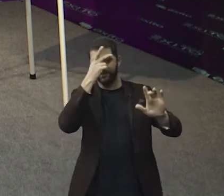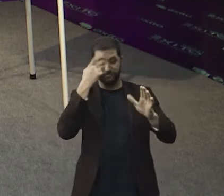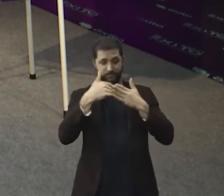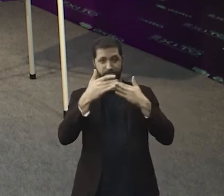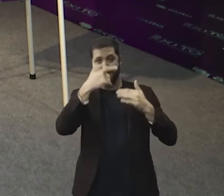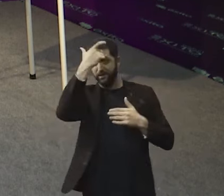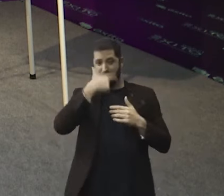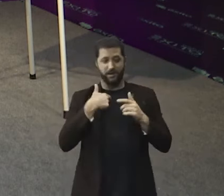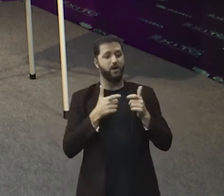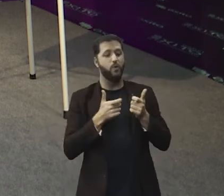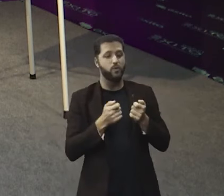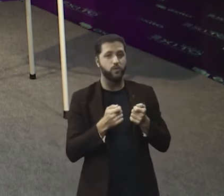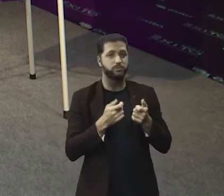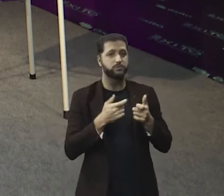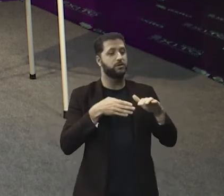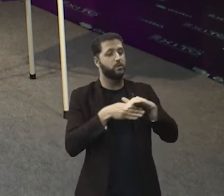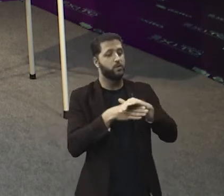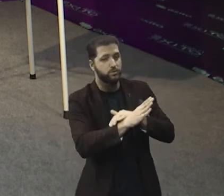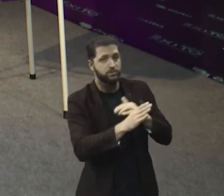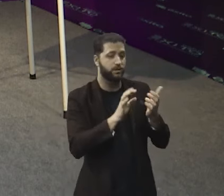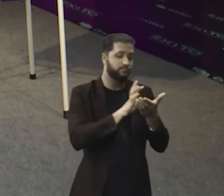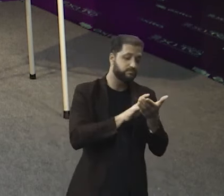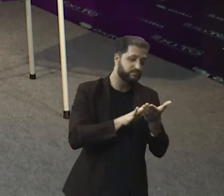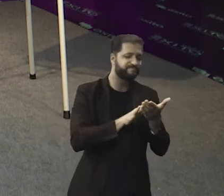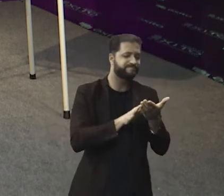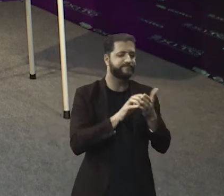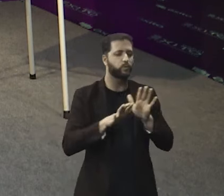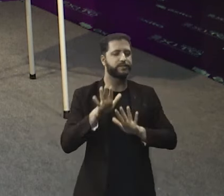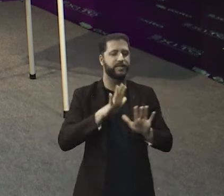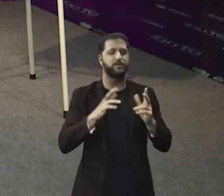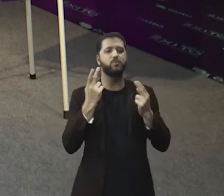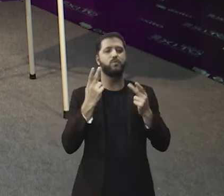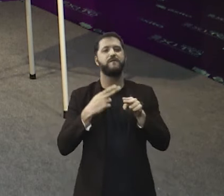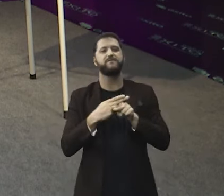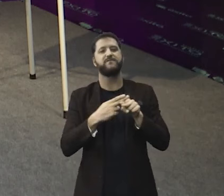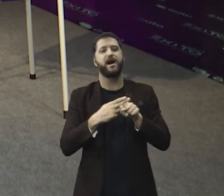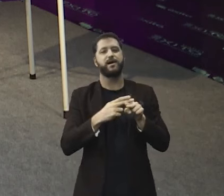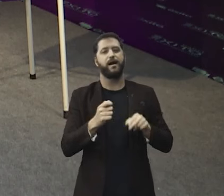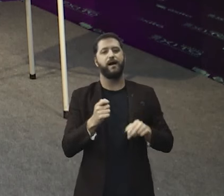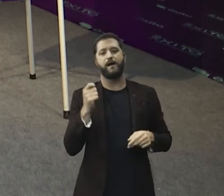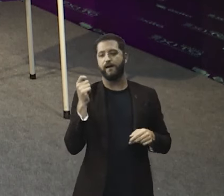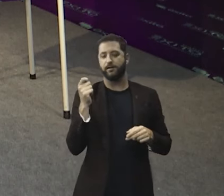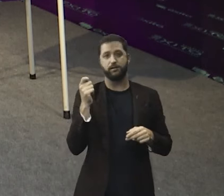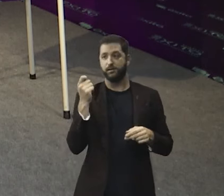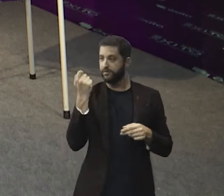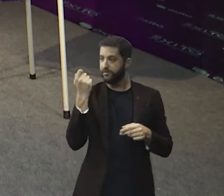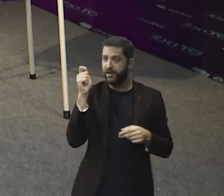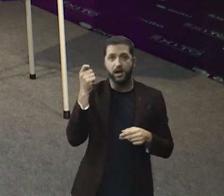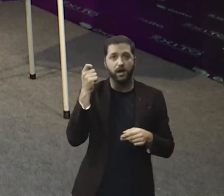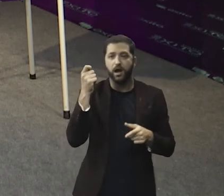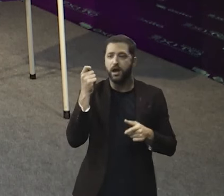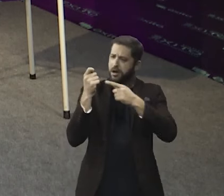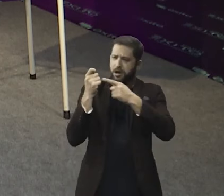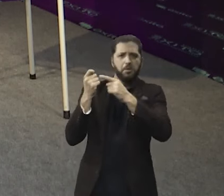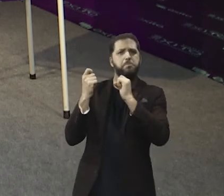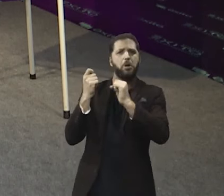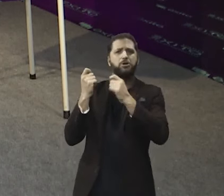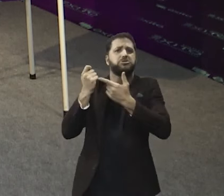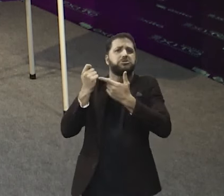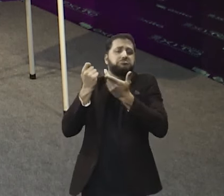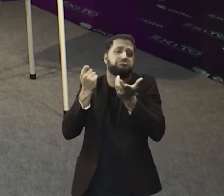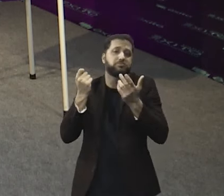precisa saber usar é mesma coisa de uma faca a faca ela pode servir para eu fazer um lindo